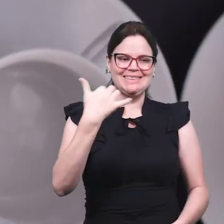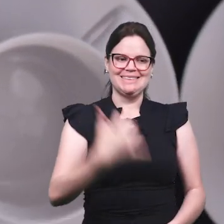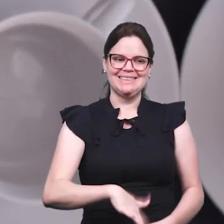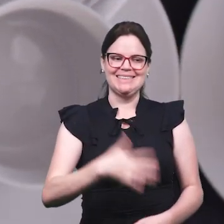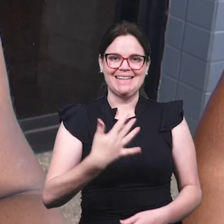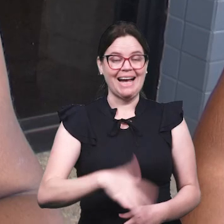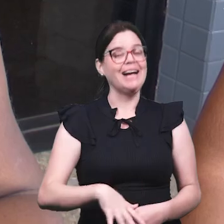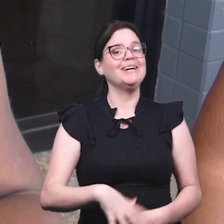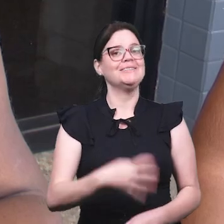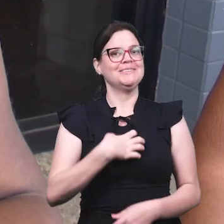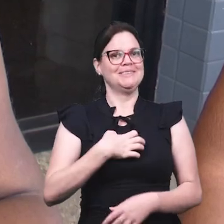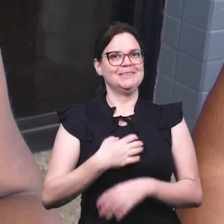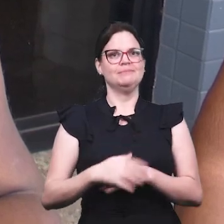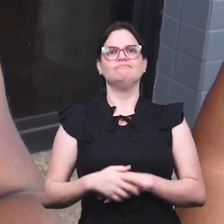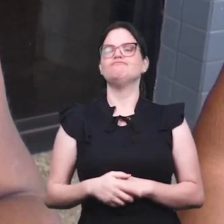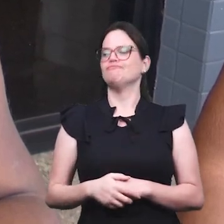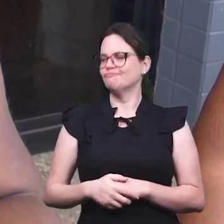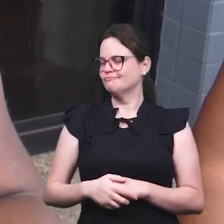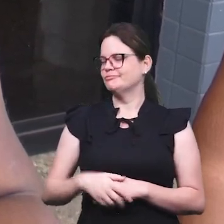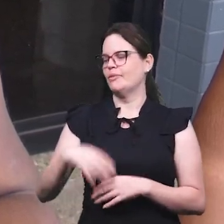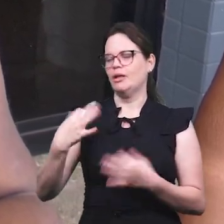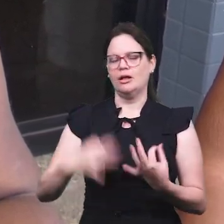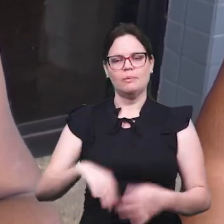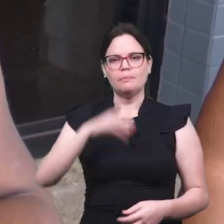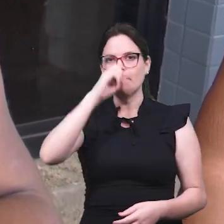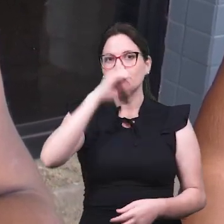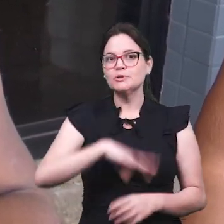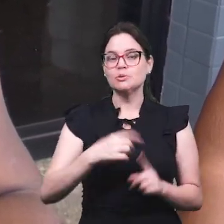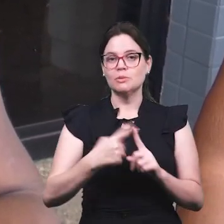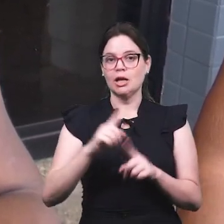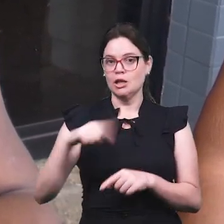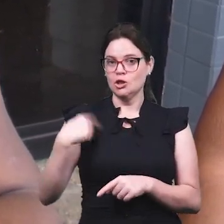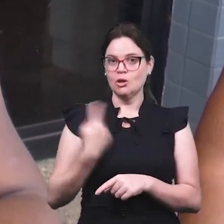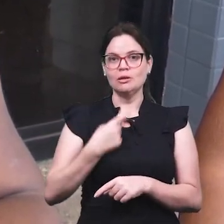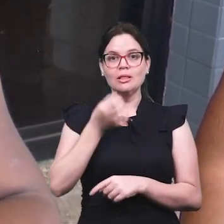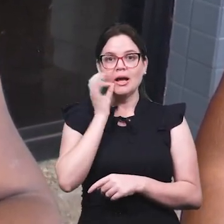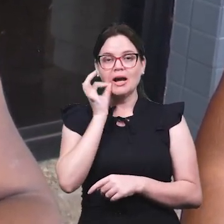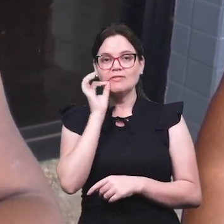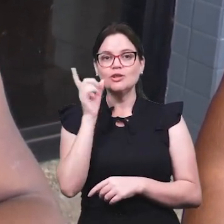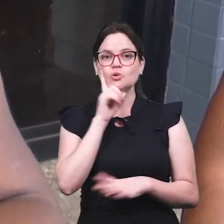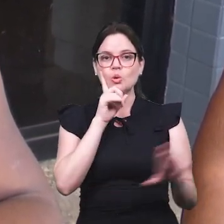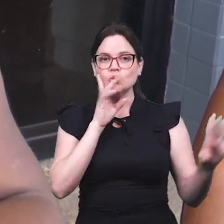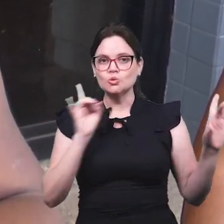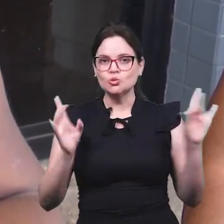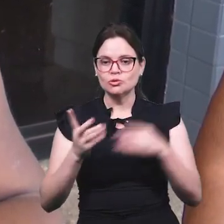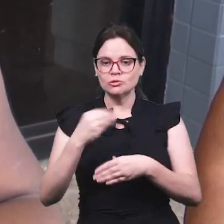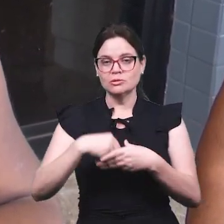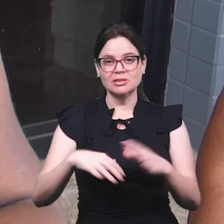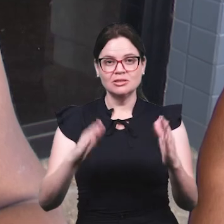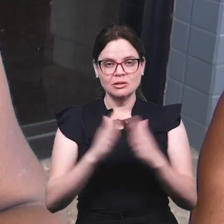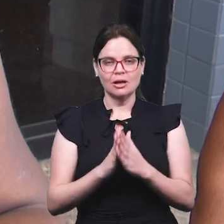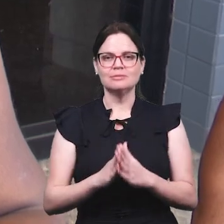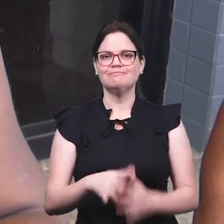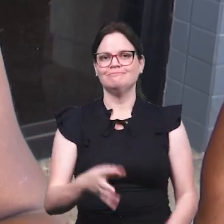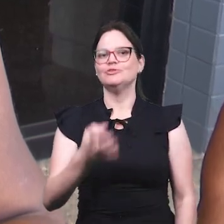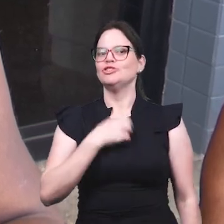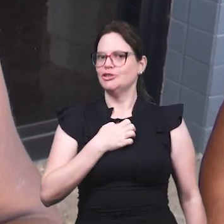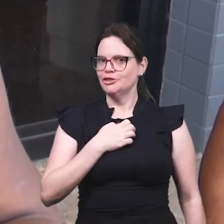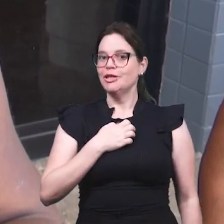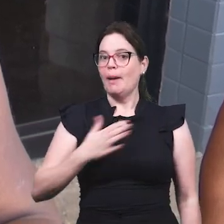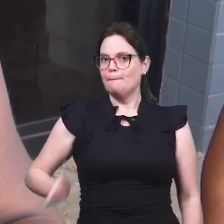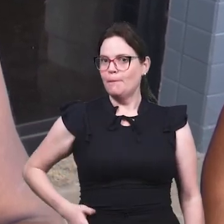dos preços. Tá absurda, porque a gente que toma café todos os dias em casa, a gente sente no